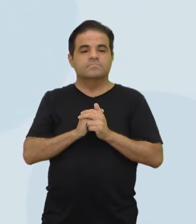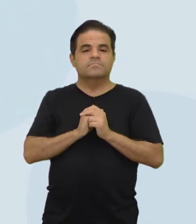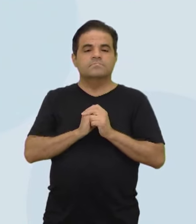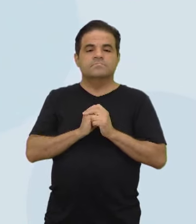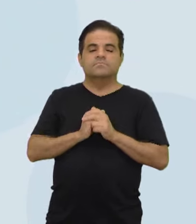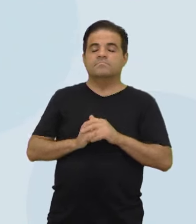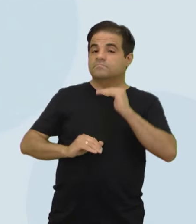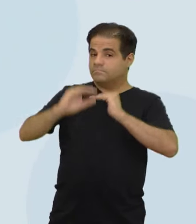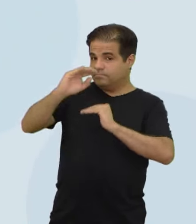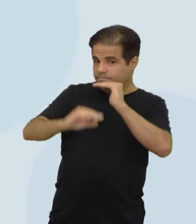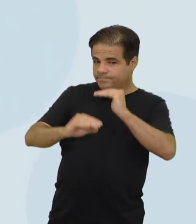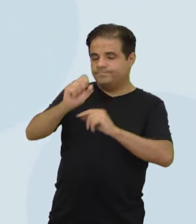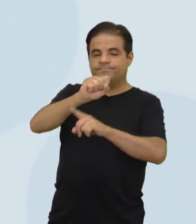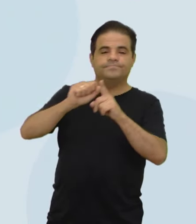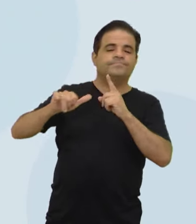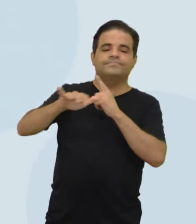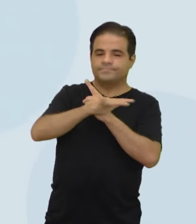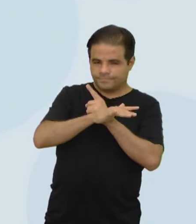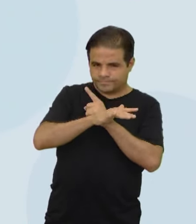a desigualdade social.